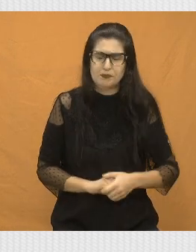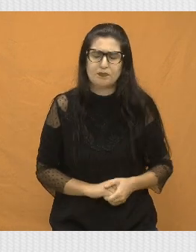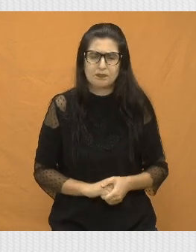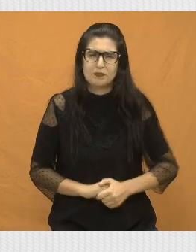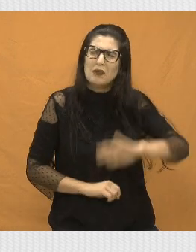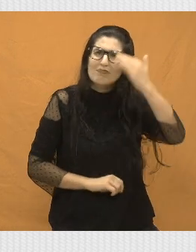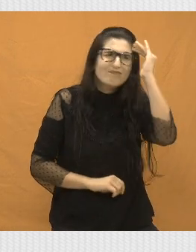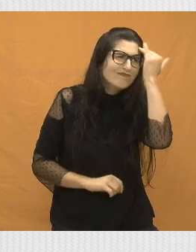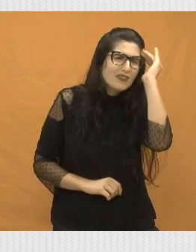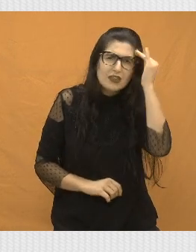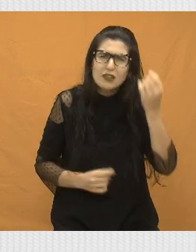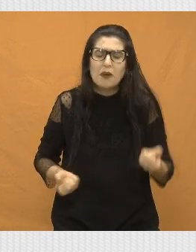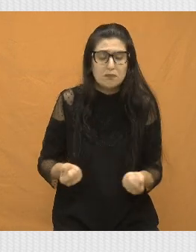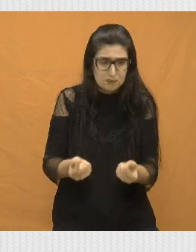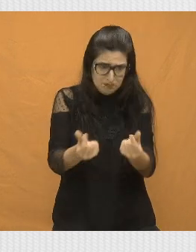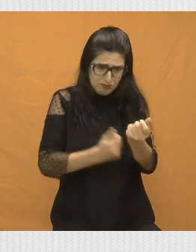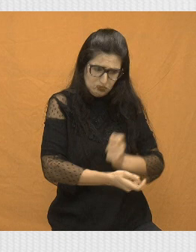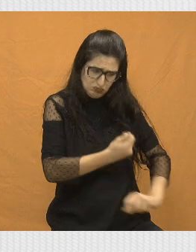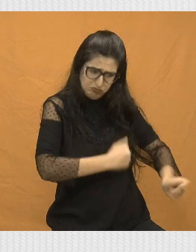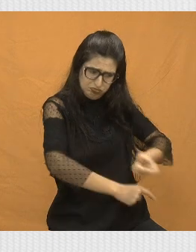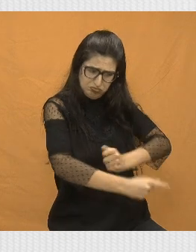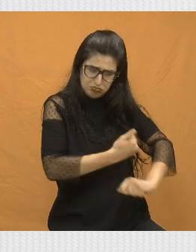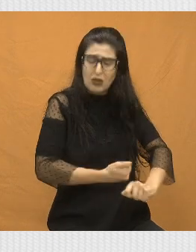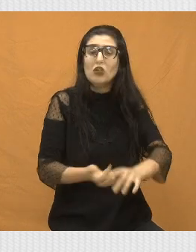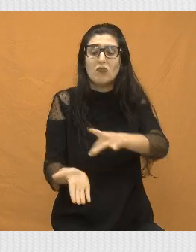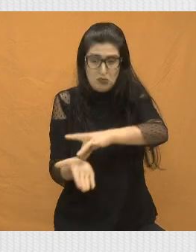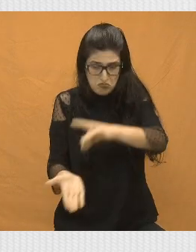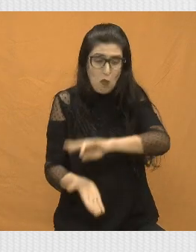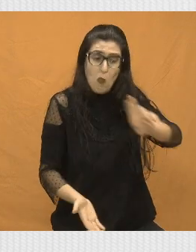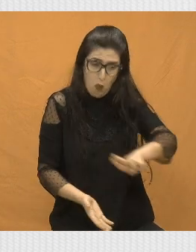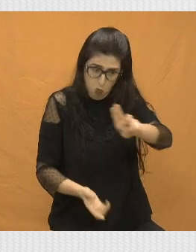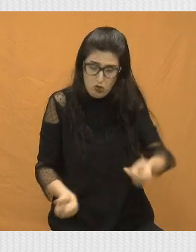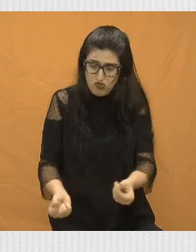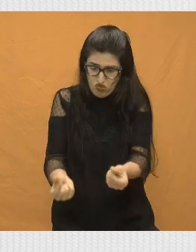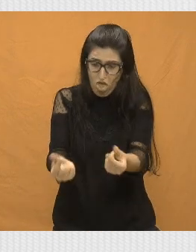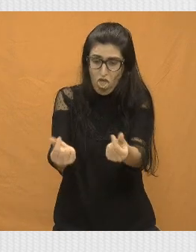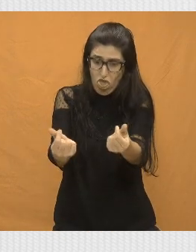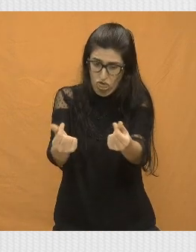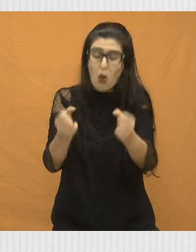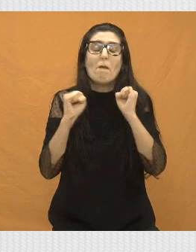encontrar o valor da receita corrente líquida.